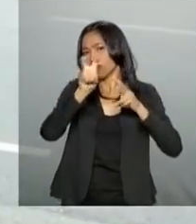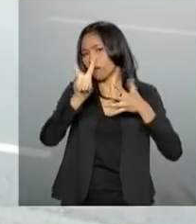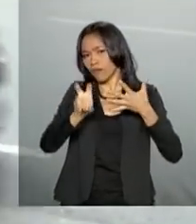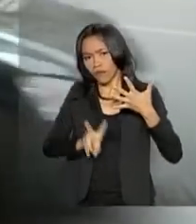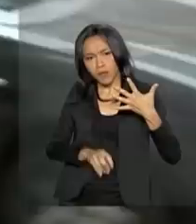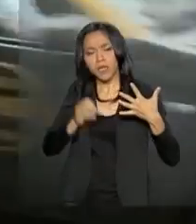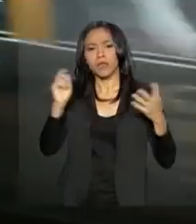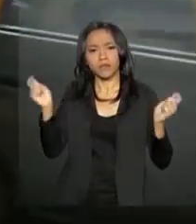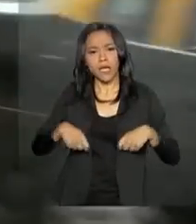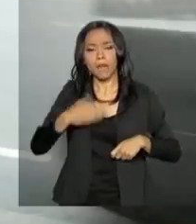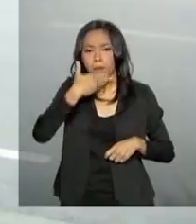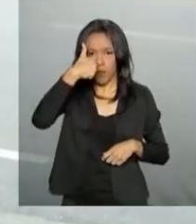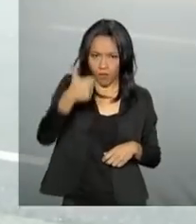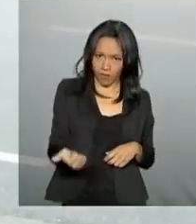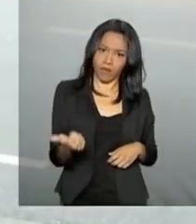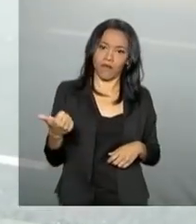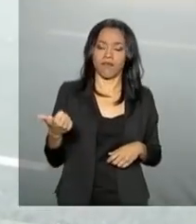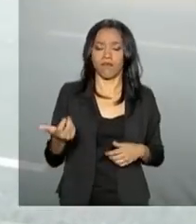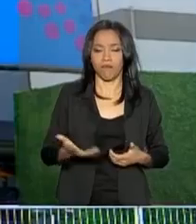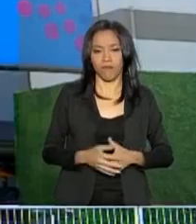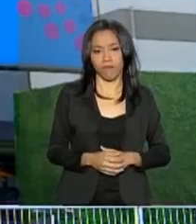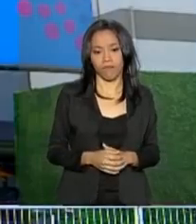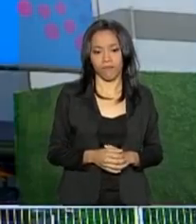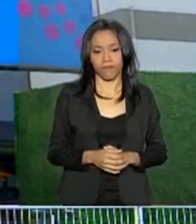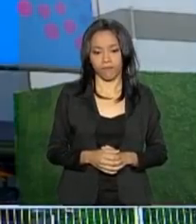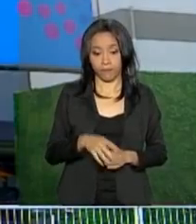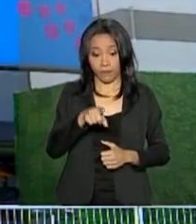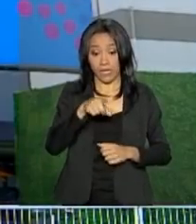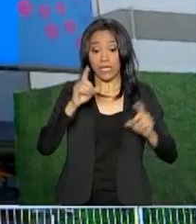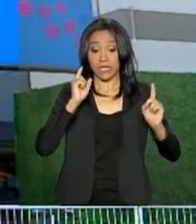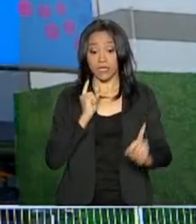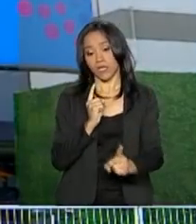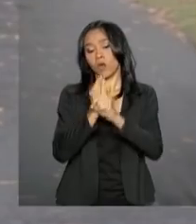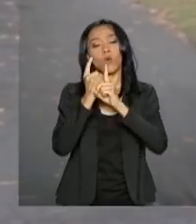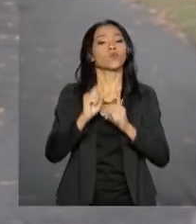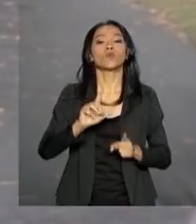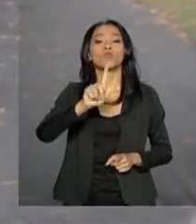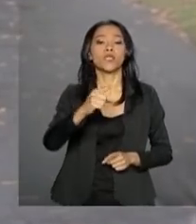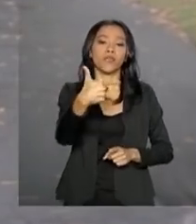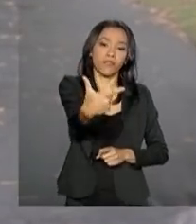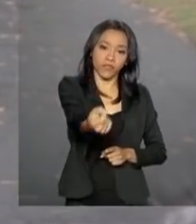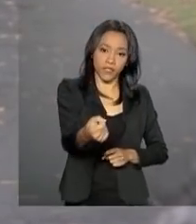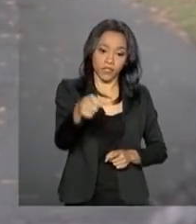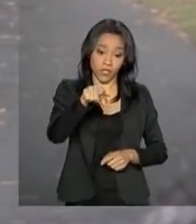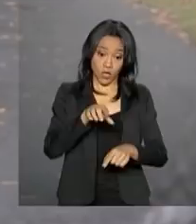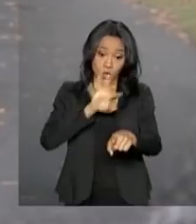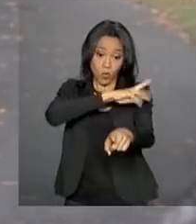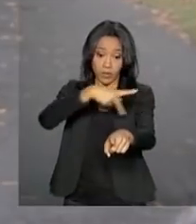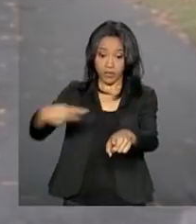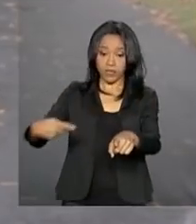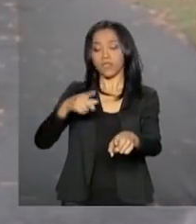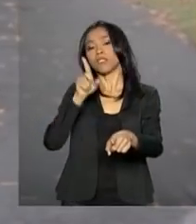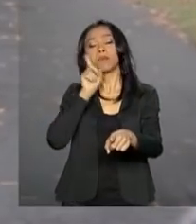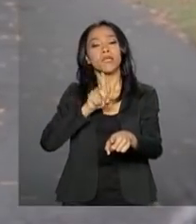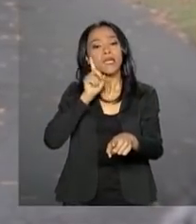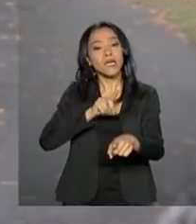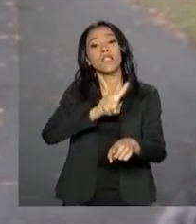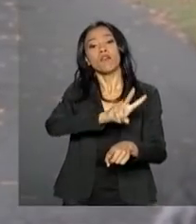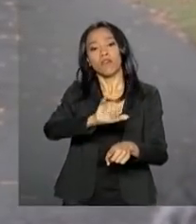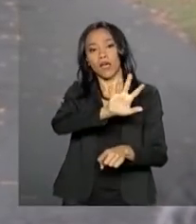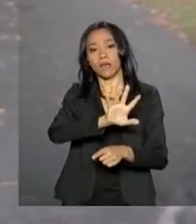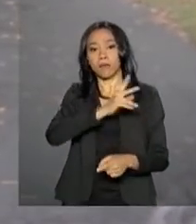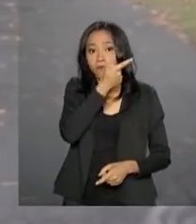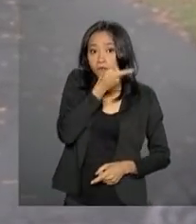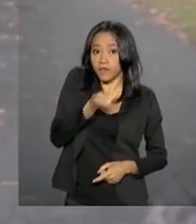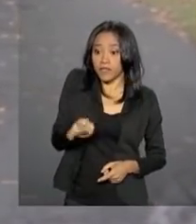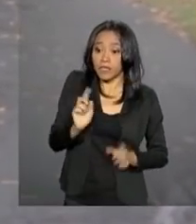podem melhorar durante a Cúpula do G20 o Presidente Americano Donald trump fará a primeira visita